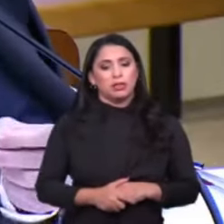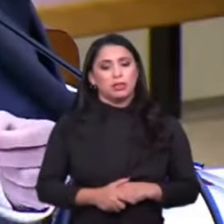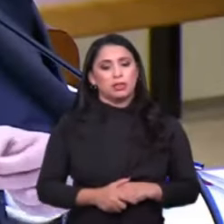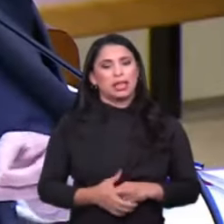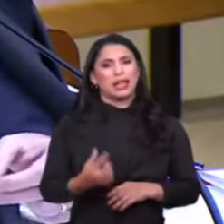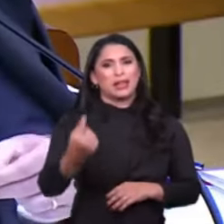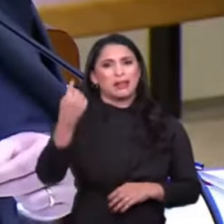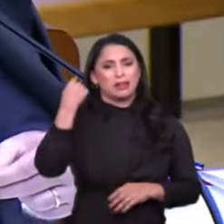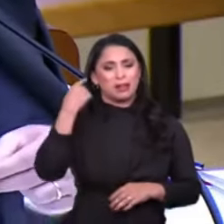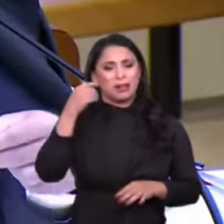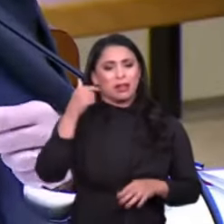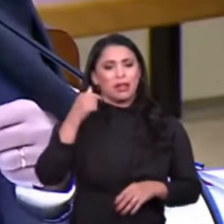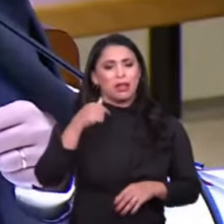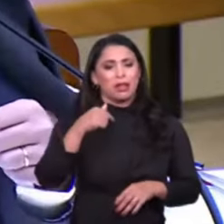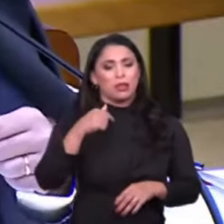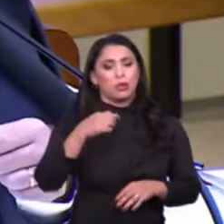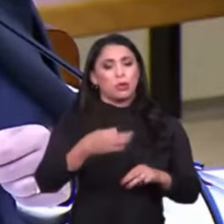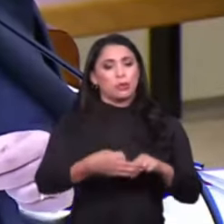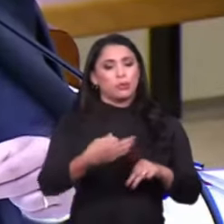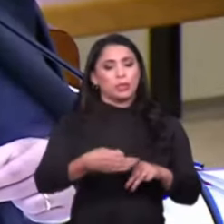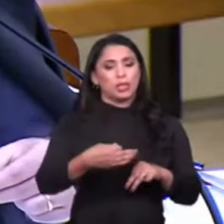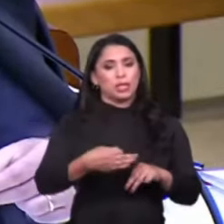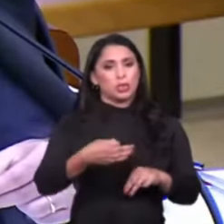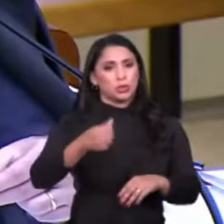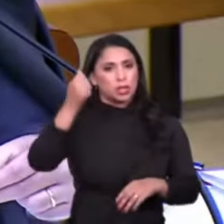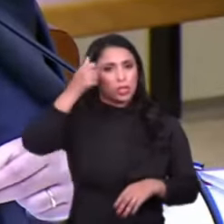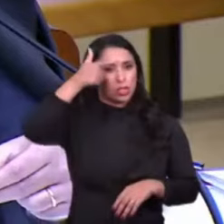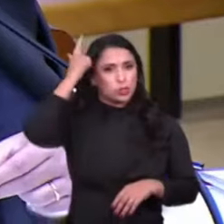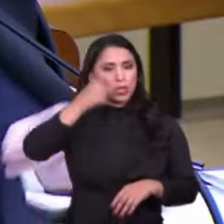Naquele momento, disse o ministro Alexandre de Moraes,